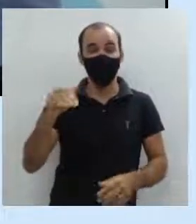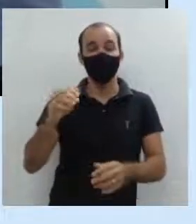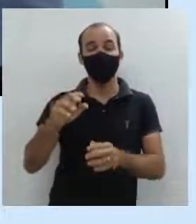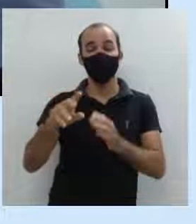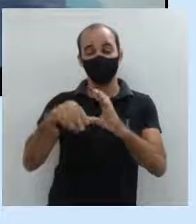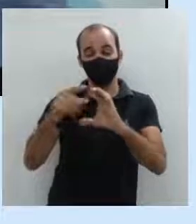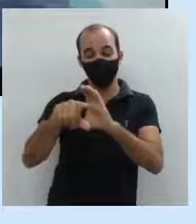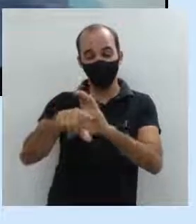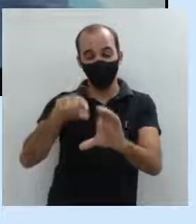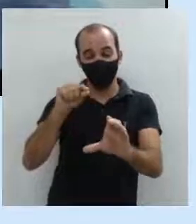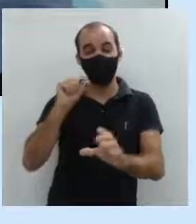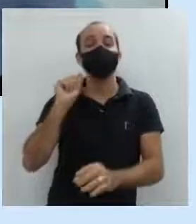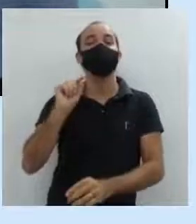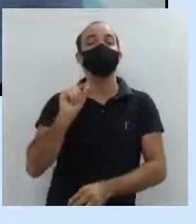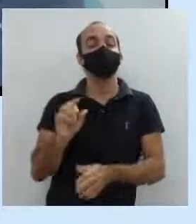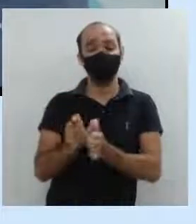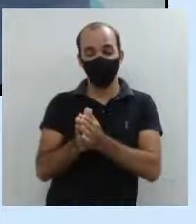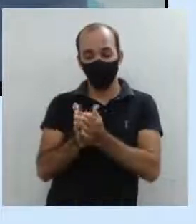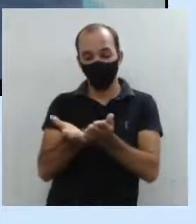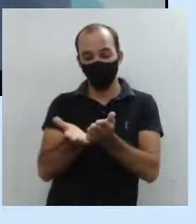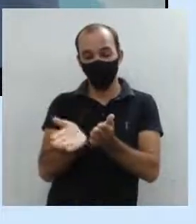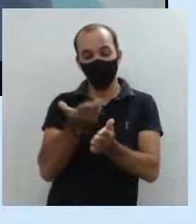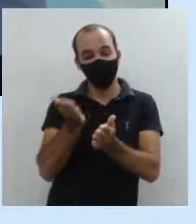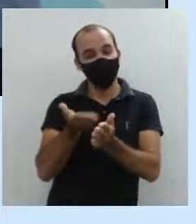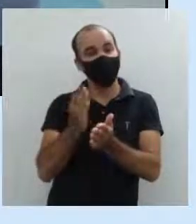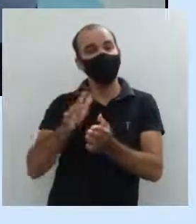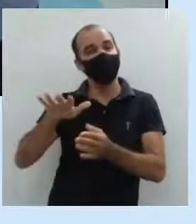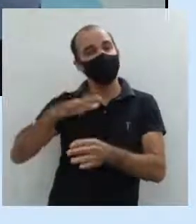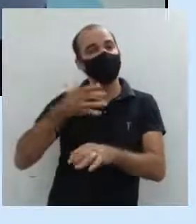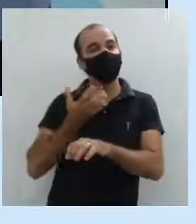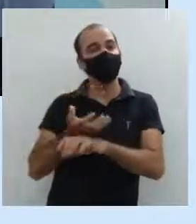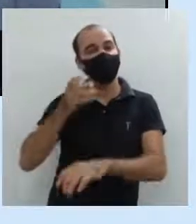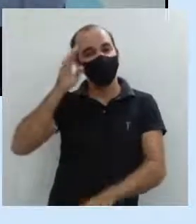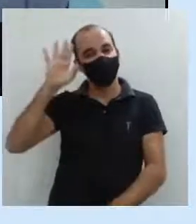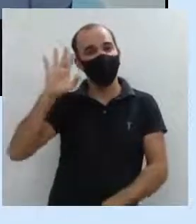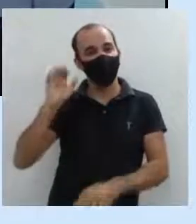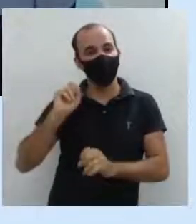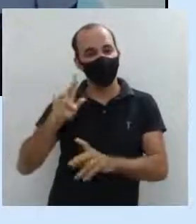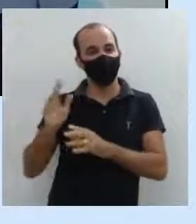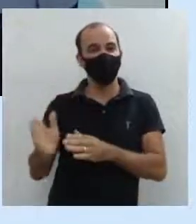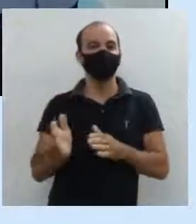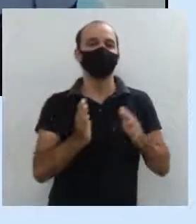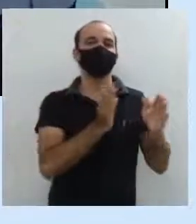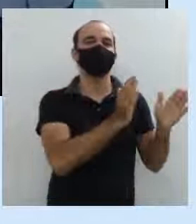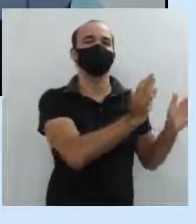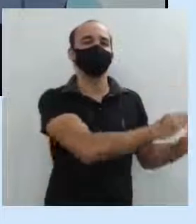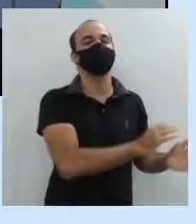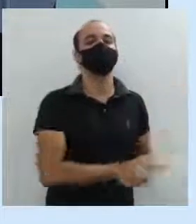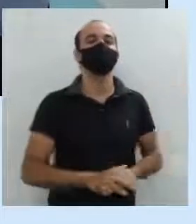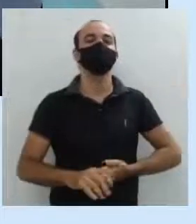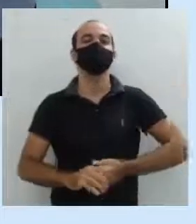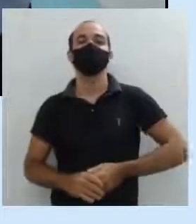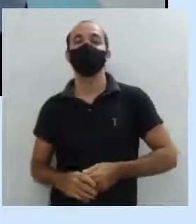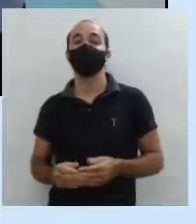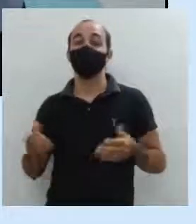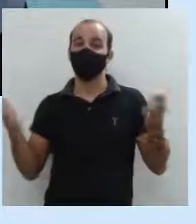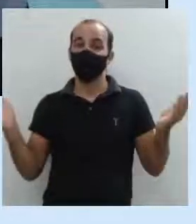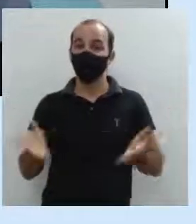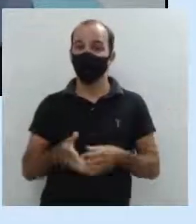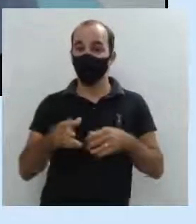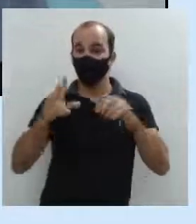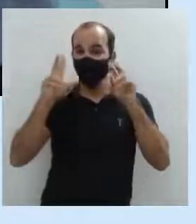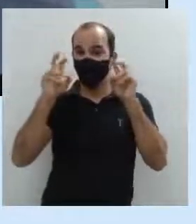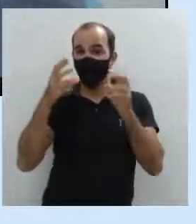Participe conosco, esteja preparado para esse momento especial, ok? Vamos à nossa aula de hoje com um tema